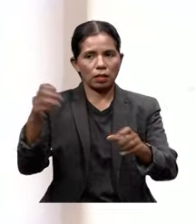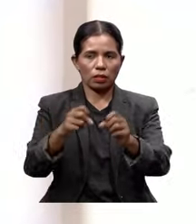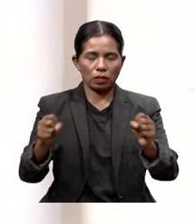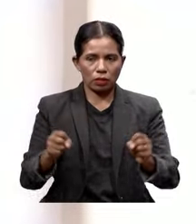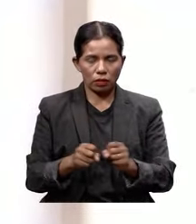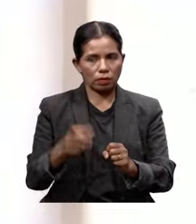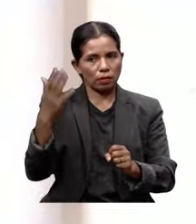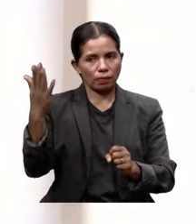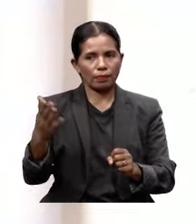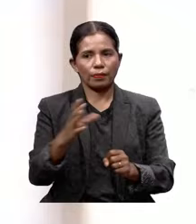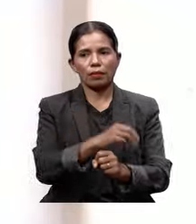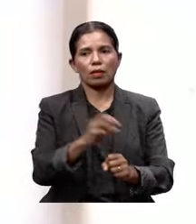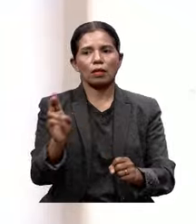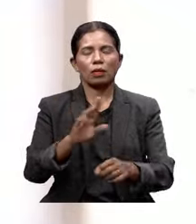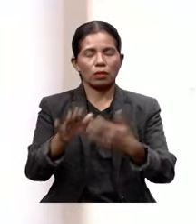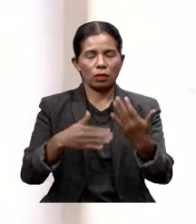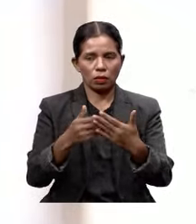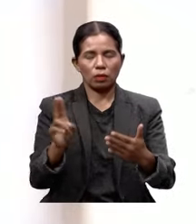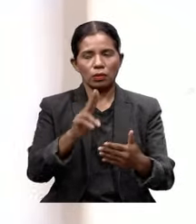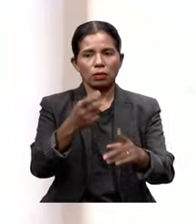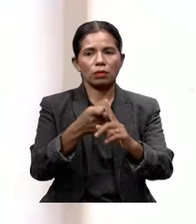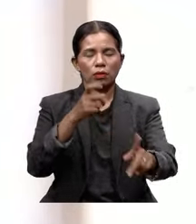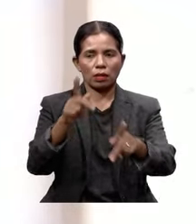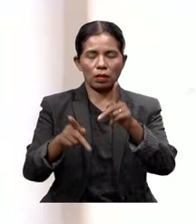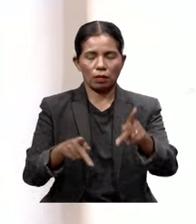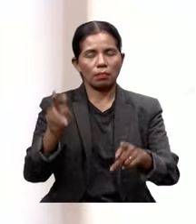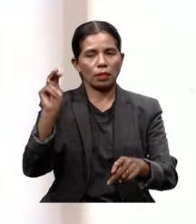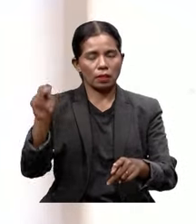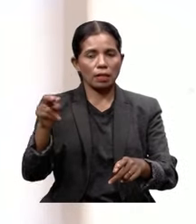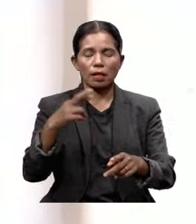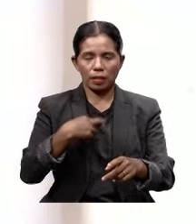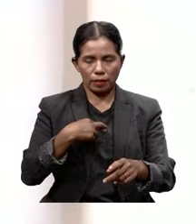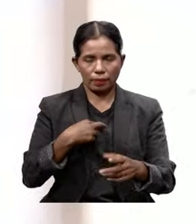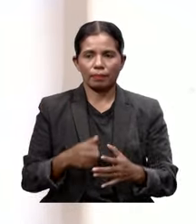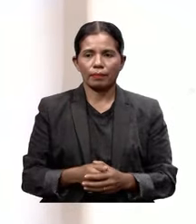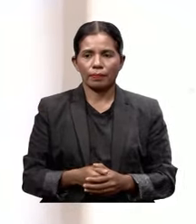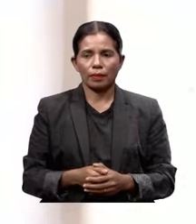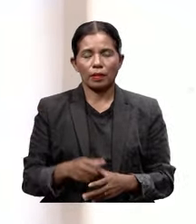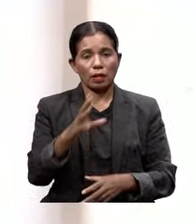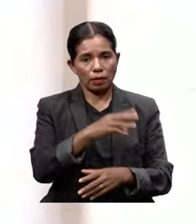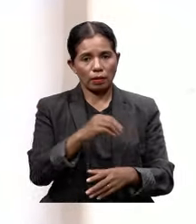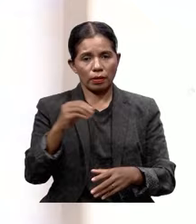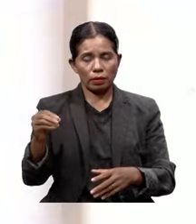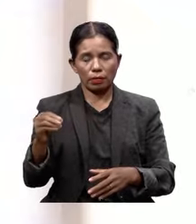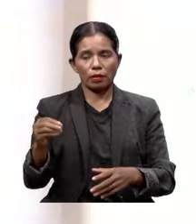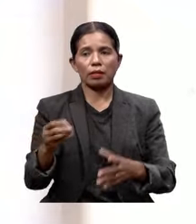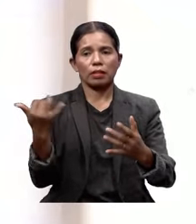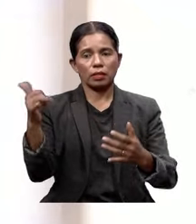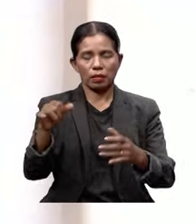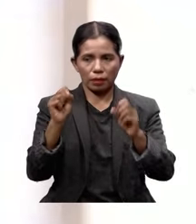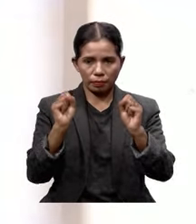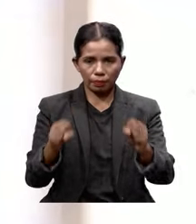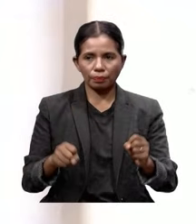pere neve utiliza russi comunidade na raça e não é sirabele